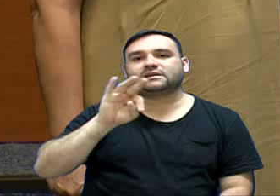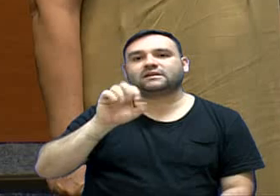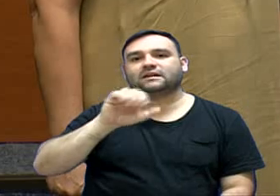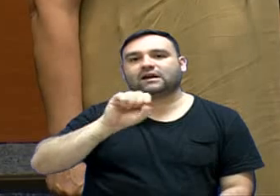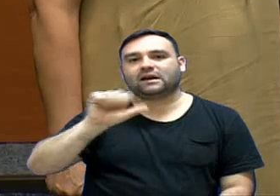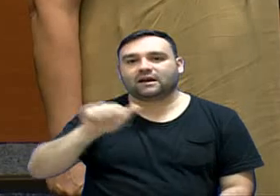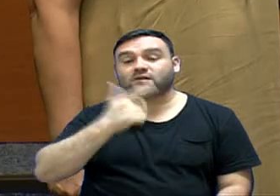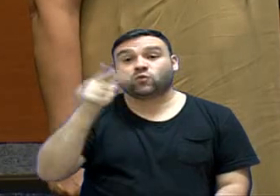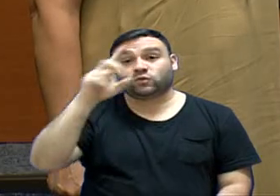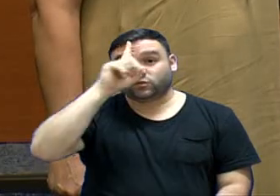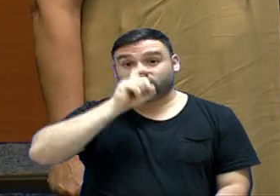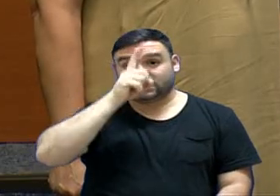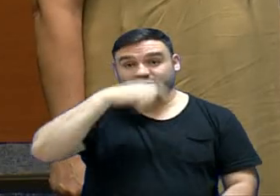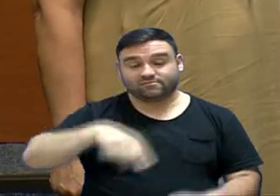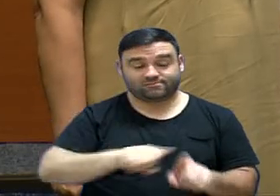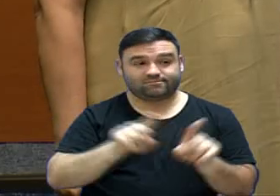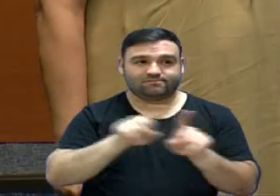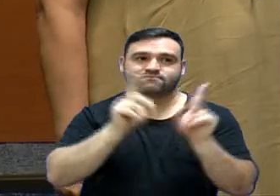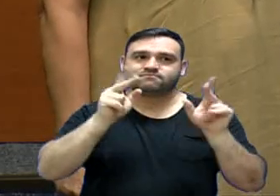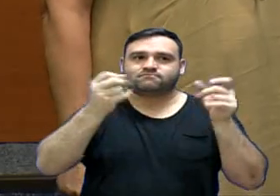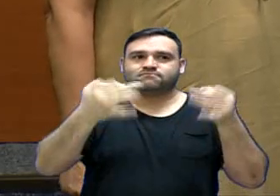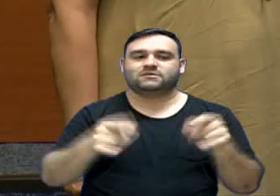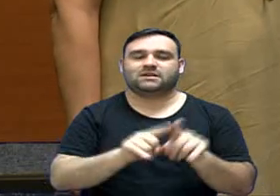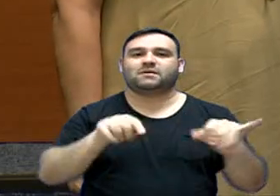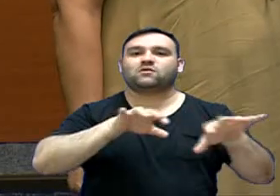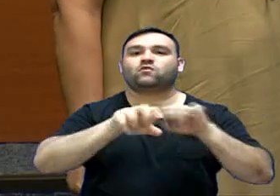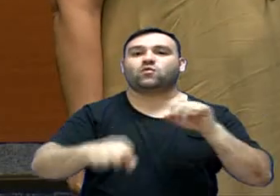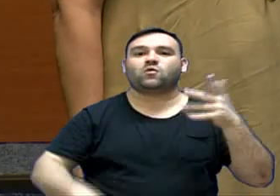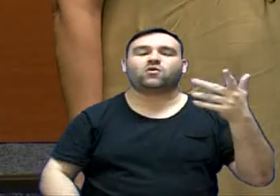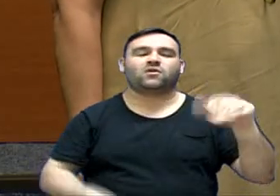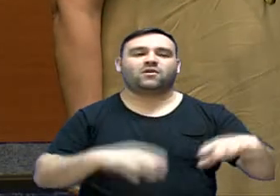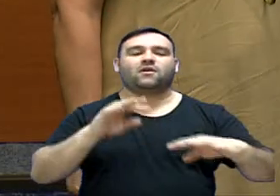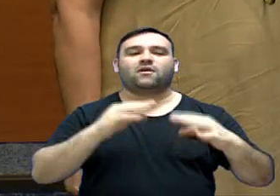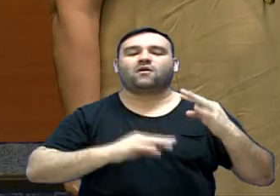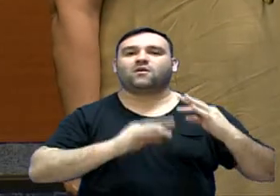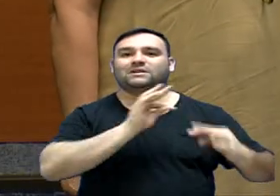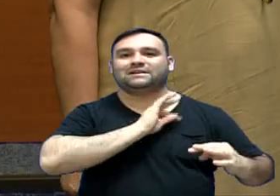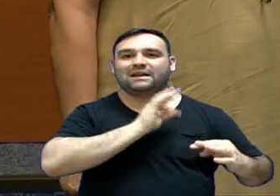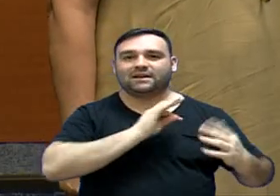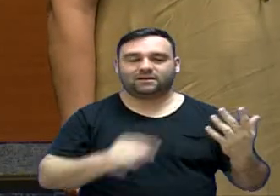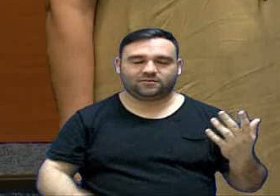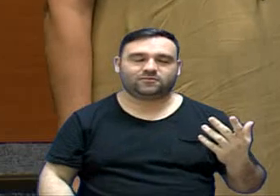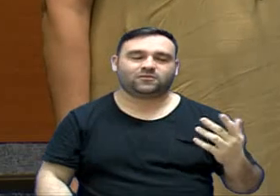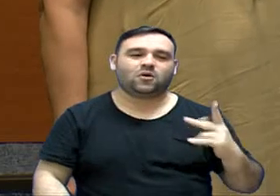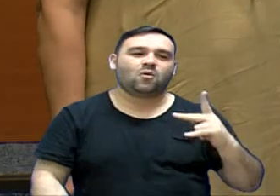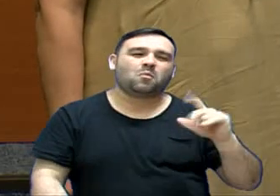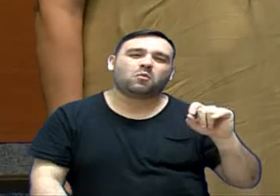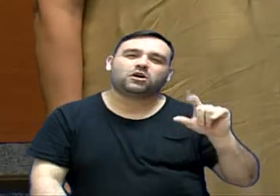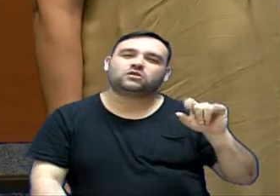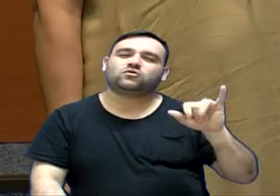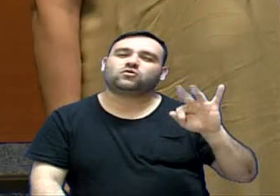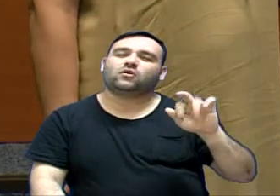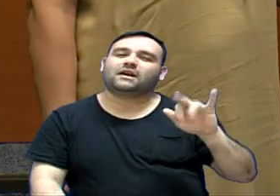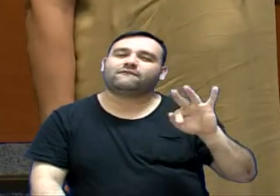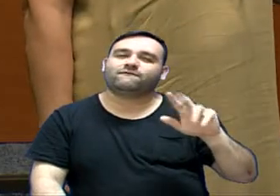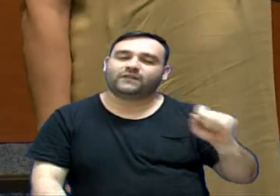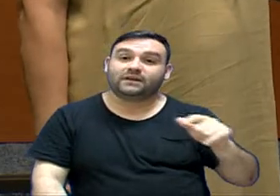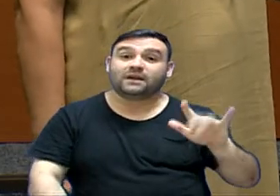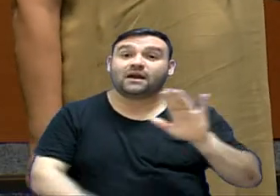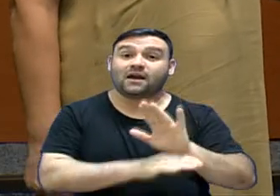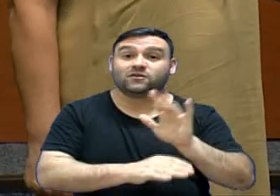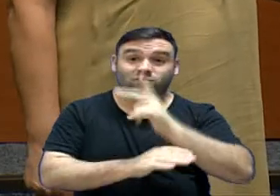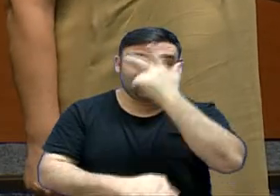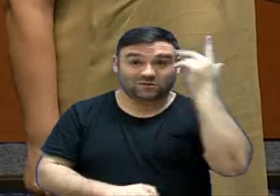hospitais. Como falei, formamos técnicos em polissonografia, colaboramos com a saúde do